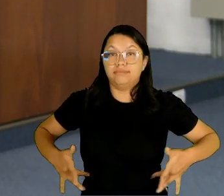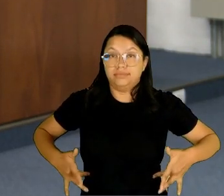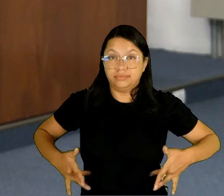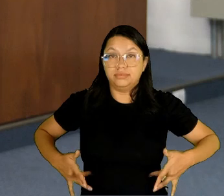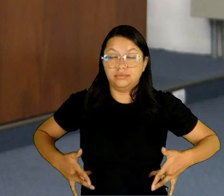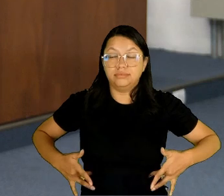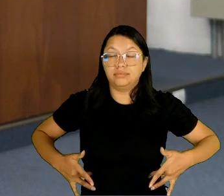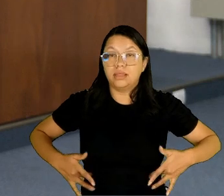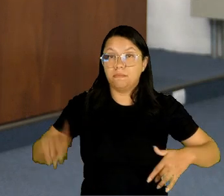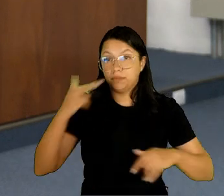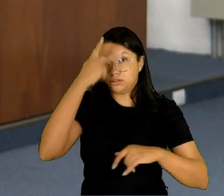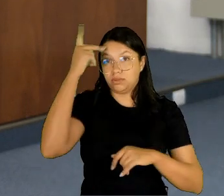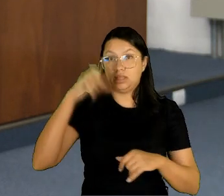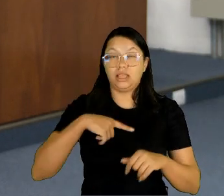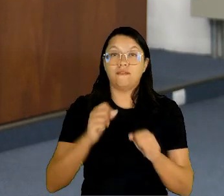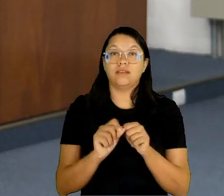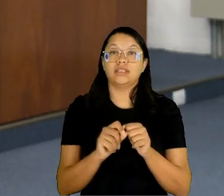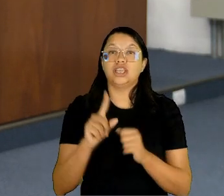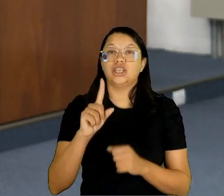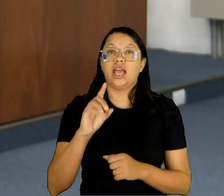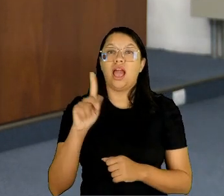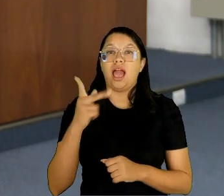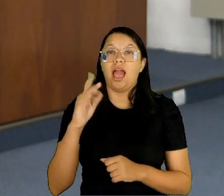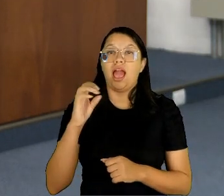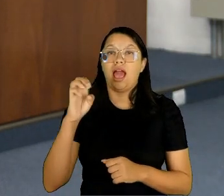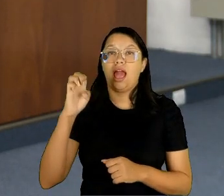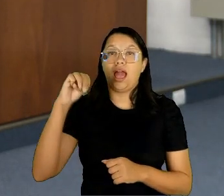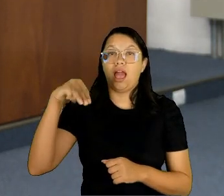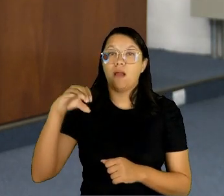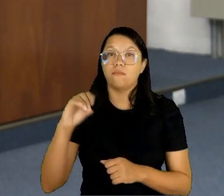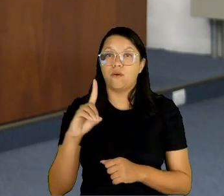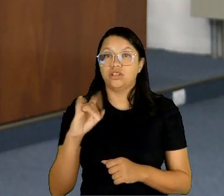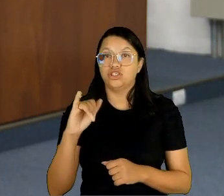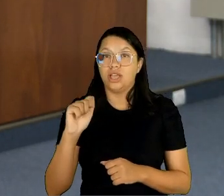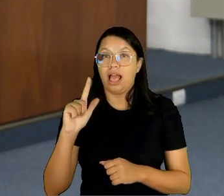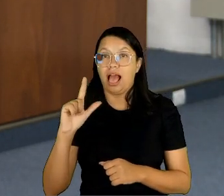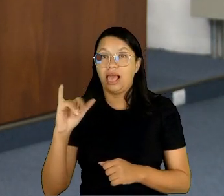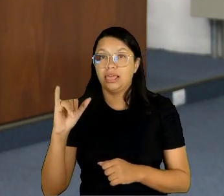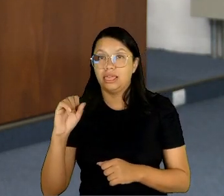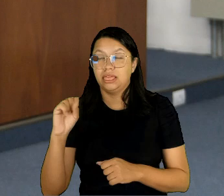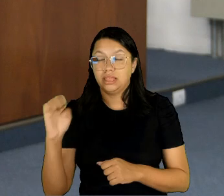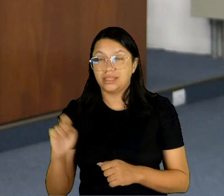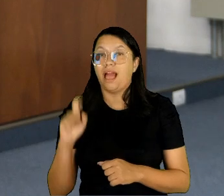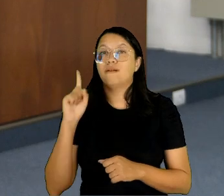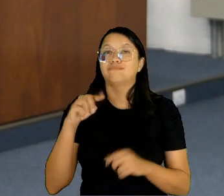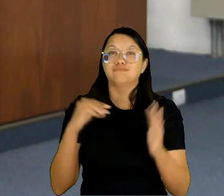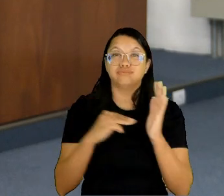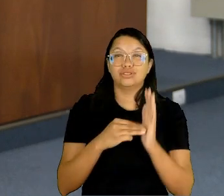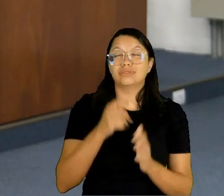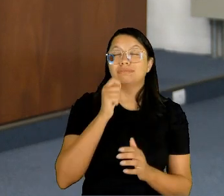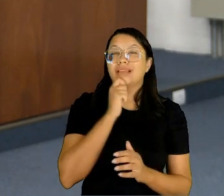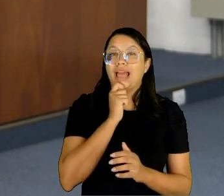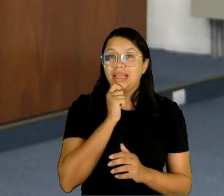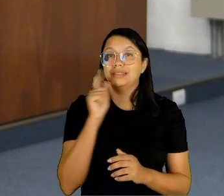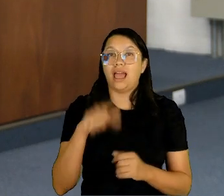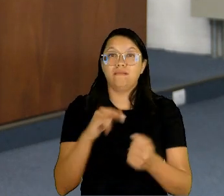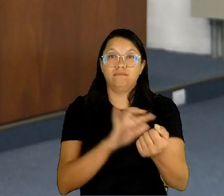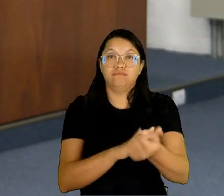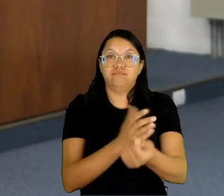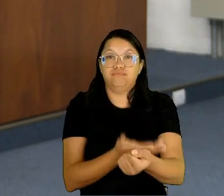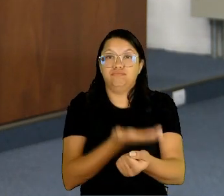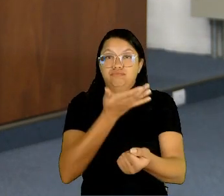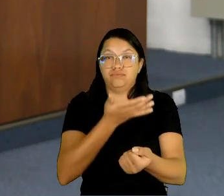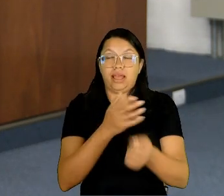Doença renal crônica, paciente que tem que fazer diálise, a principal causa ainda é pressão alta. Diabetes também tem uma parcela